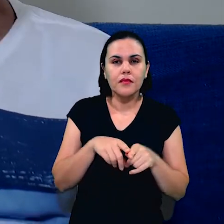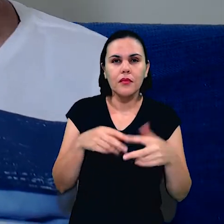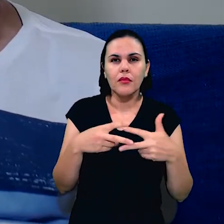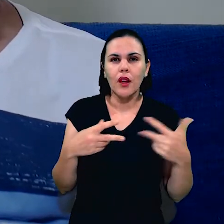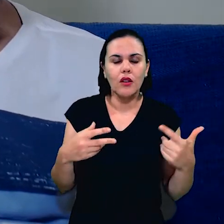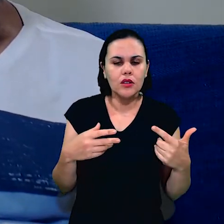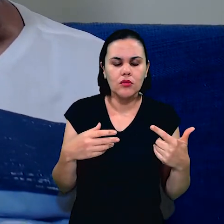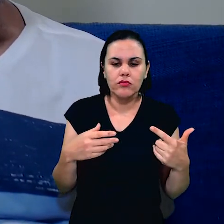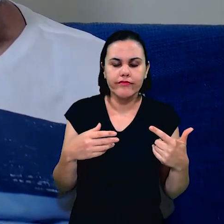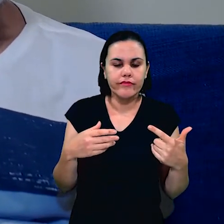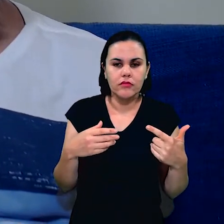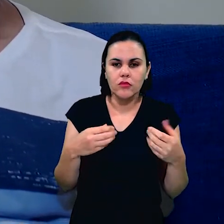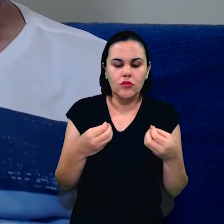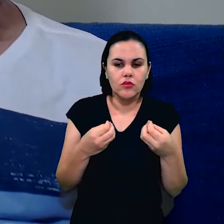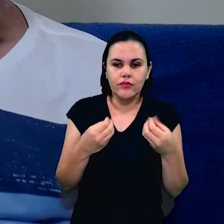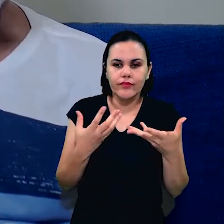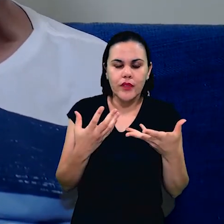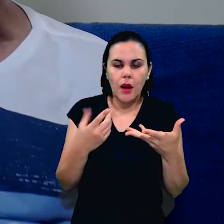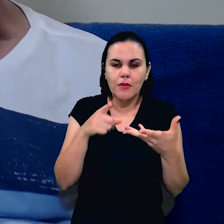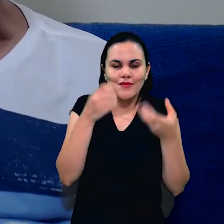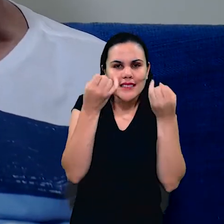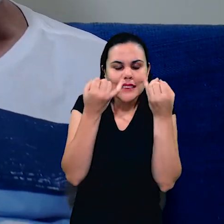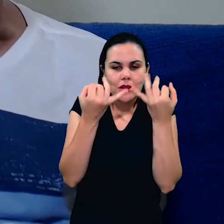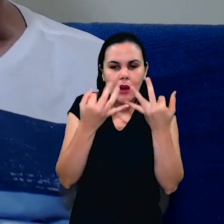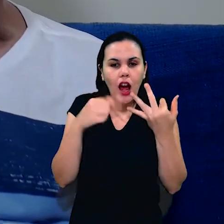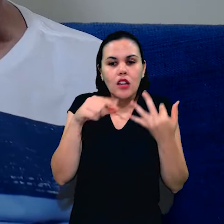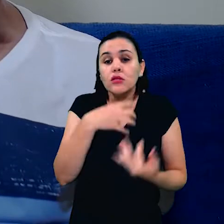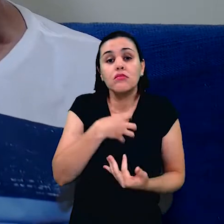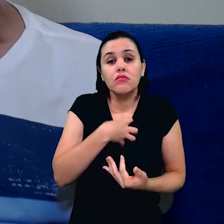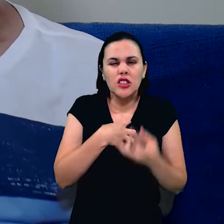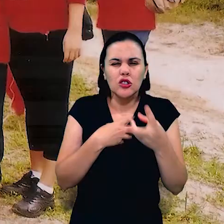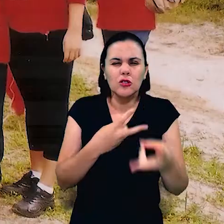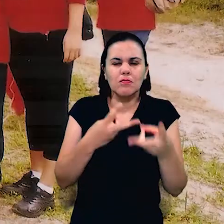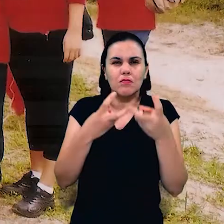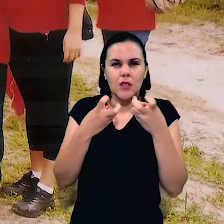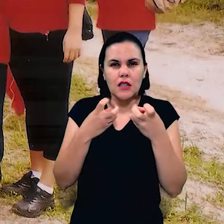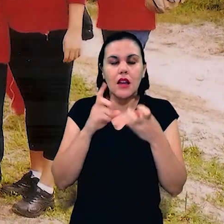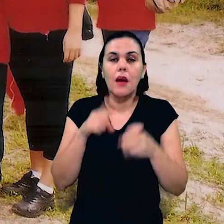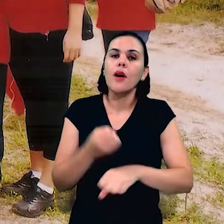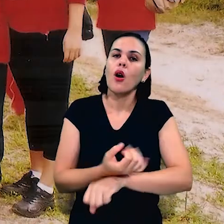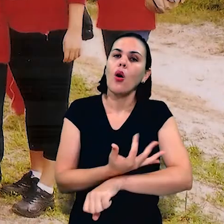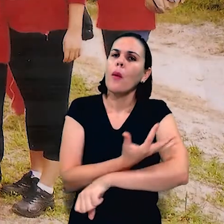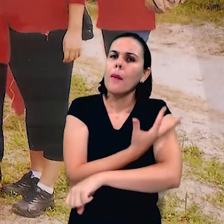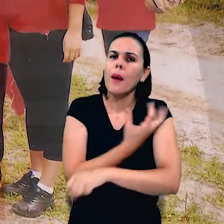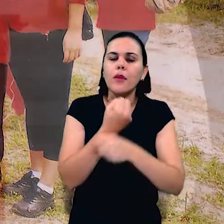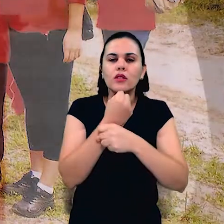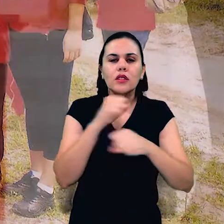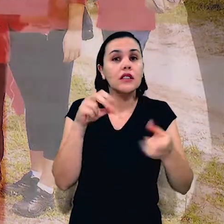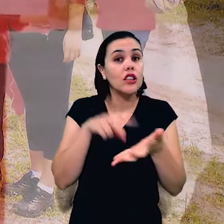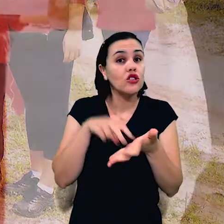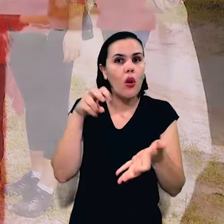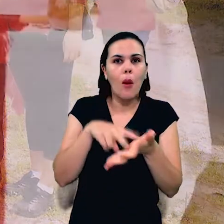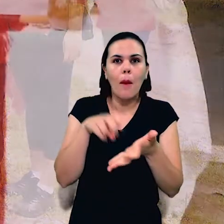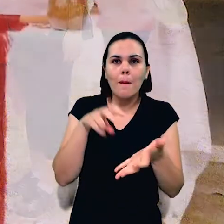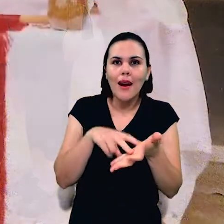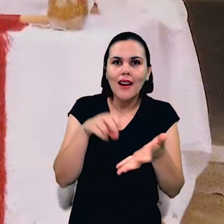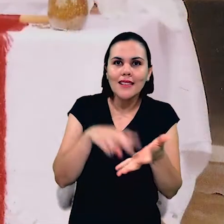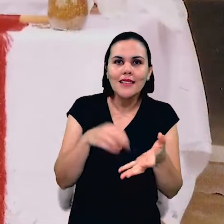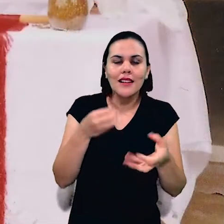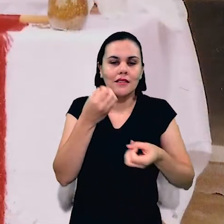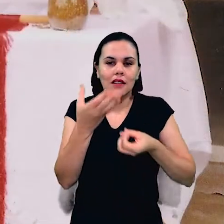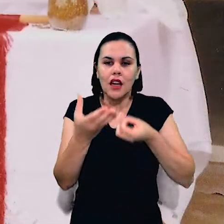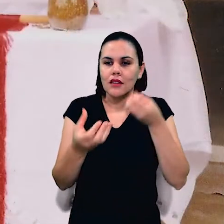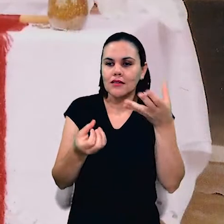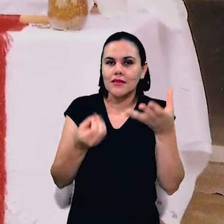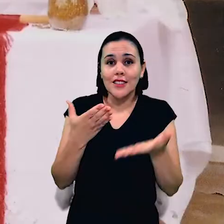E é uma coisa que não dá para você descrever, a gente sente aquilo, né? É uma emoção muito grande, uma alegria que é